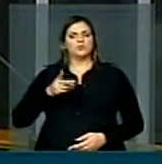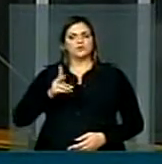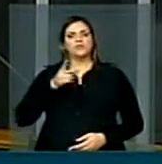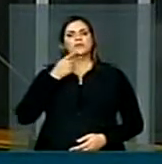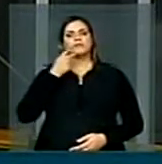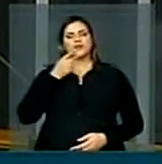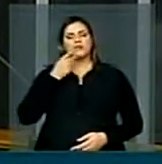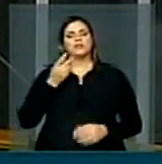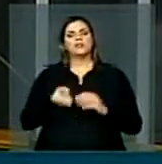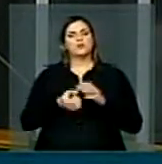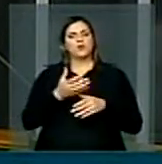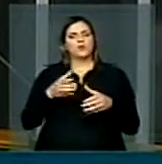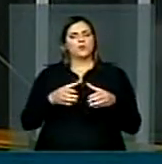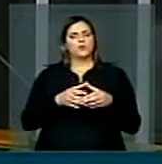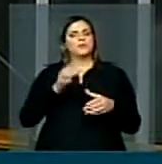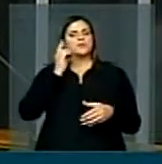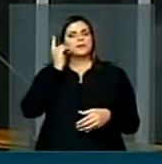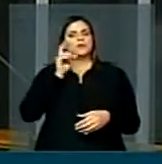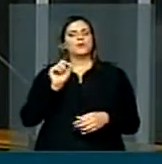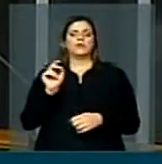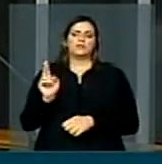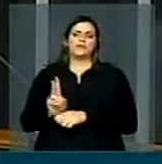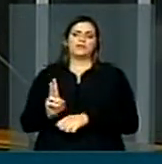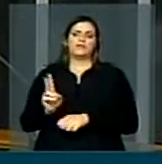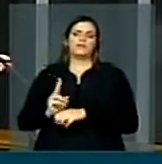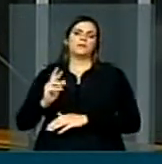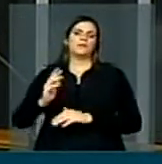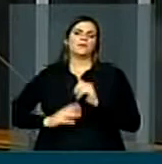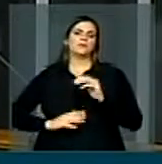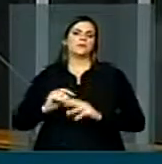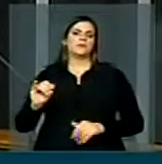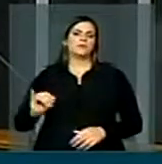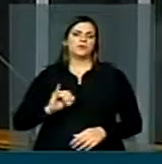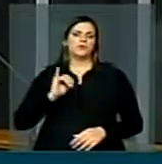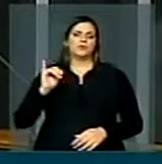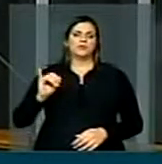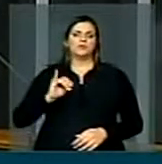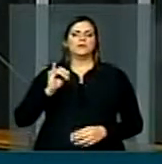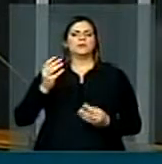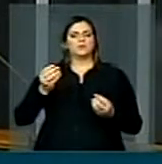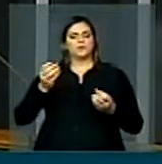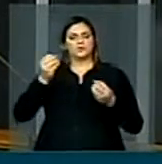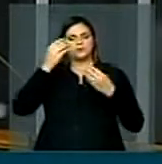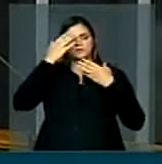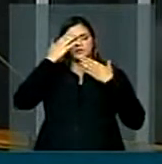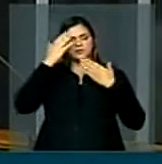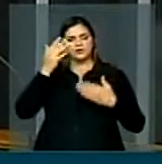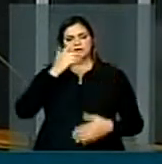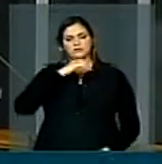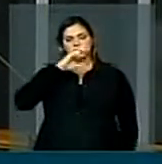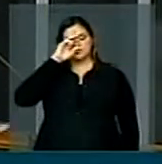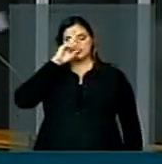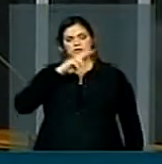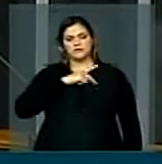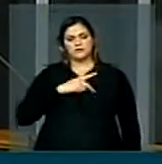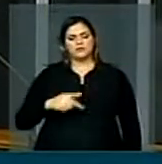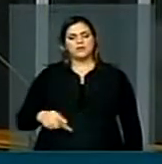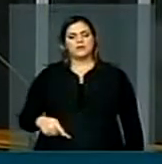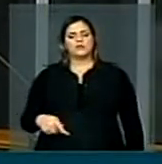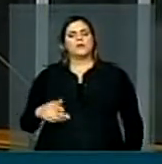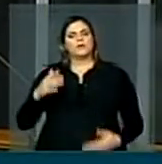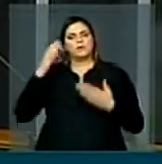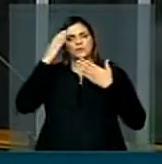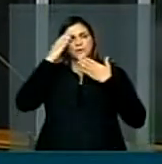prerrogativa de defender esta categoria tão importante para a sociedade brasileira. Portanto, muito obrigado, senhor presidente, e agradeço ao meu partido